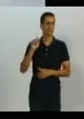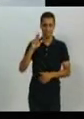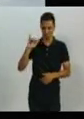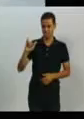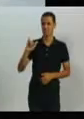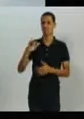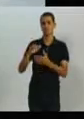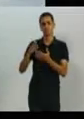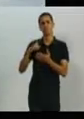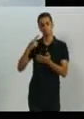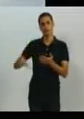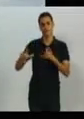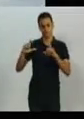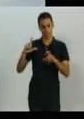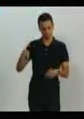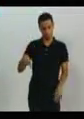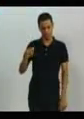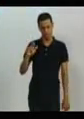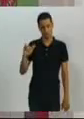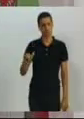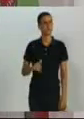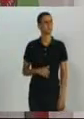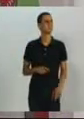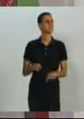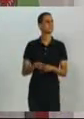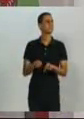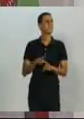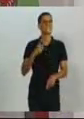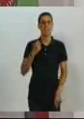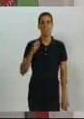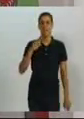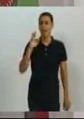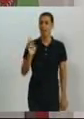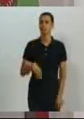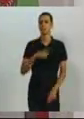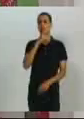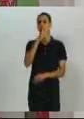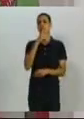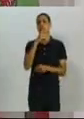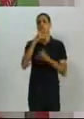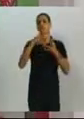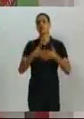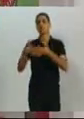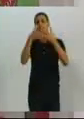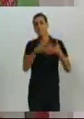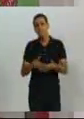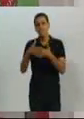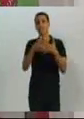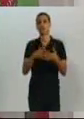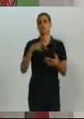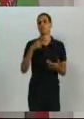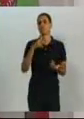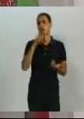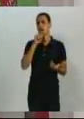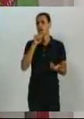Ari? Também quero base de Brita, caminhão-pipa naquela área, roçadas,